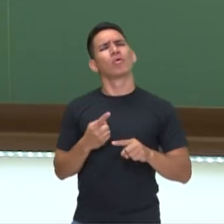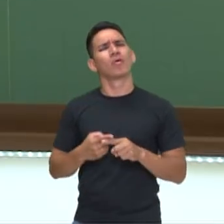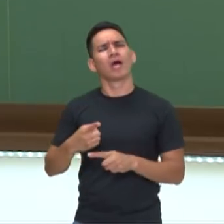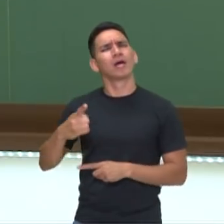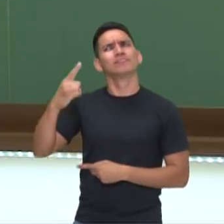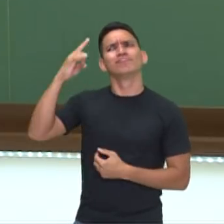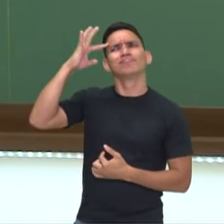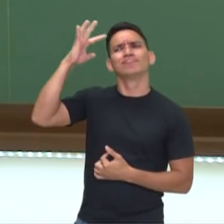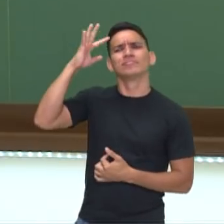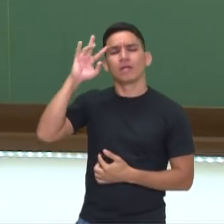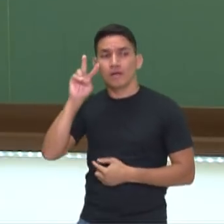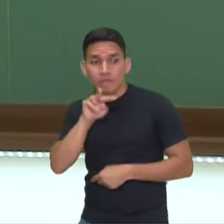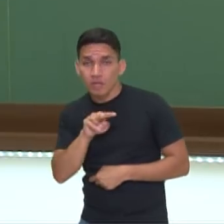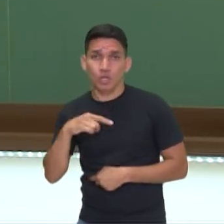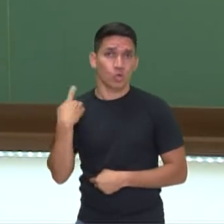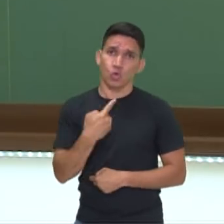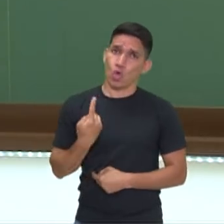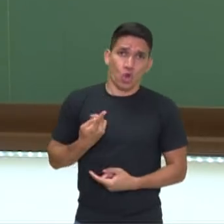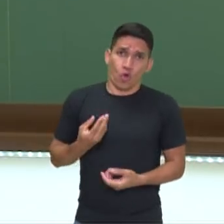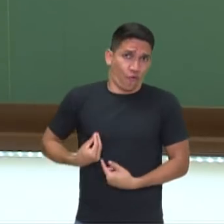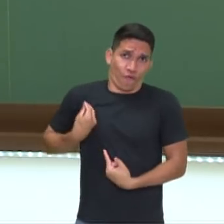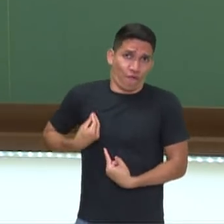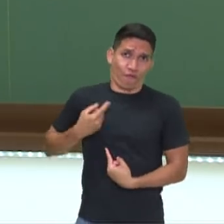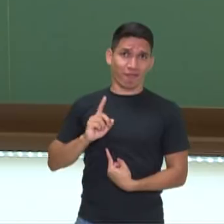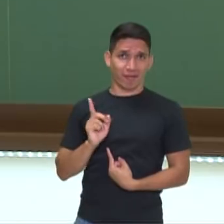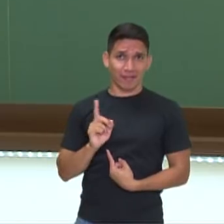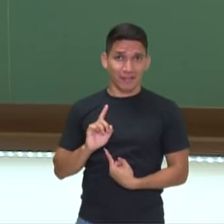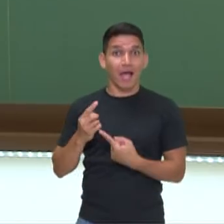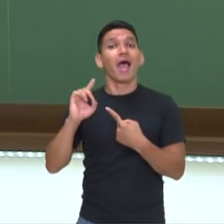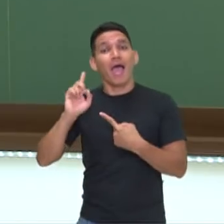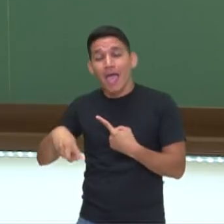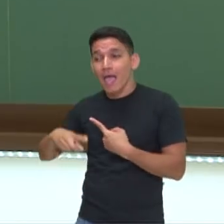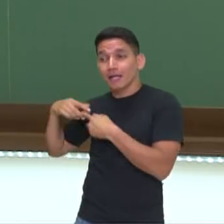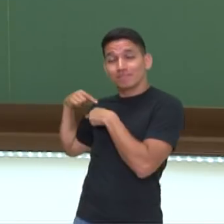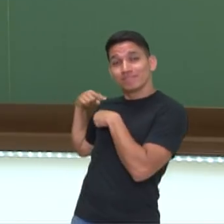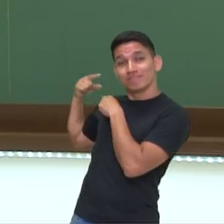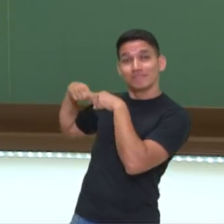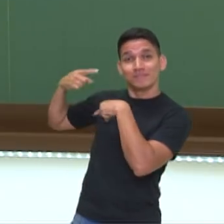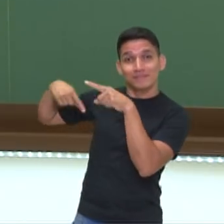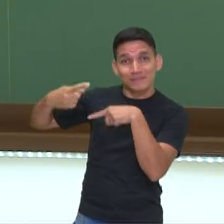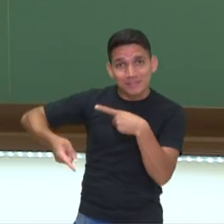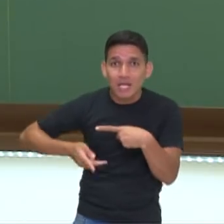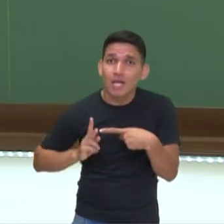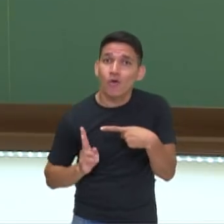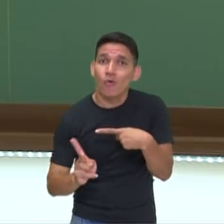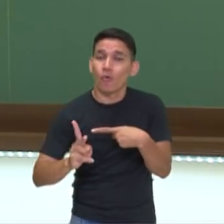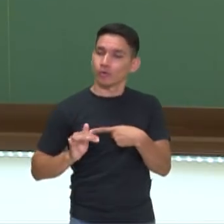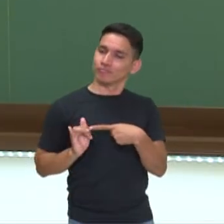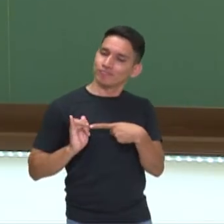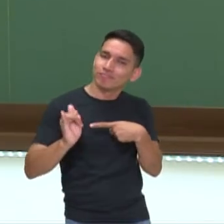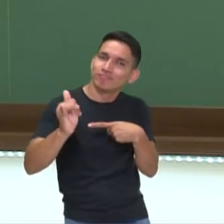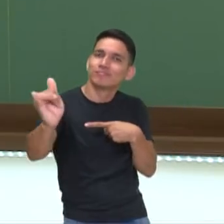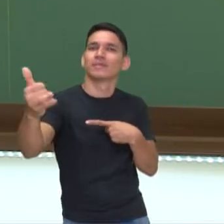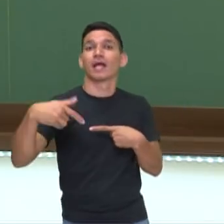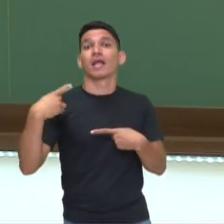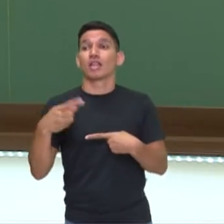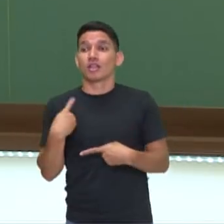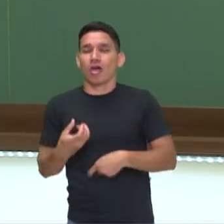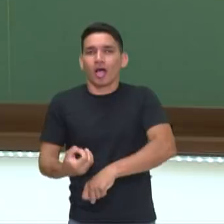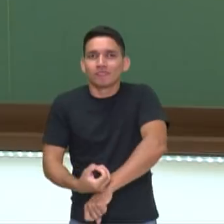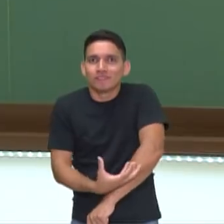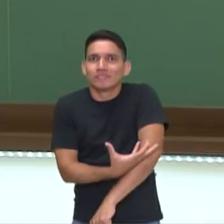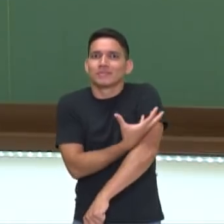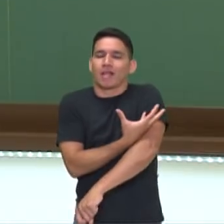Nós não sabemos, não vivemos isso, foi passado de geração em geração e ela apela muito para o nosso emocional, para